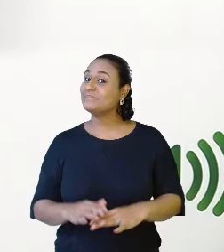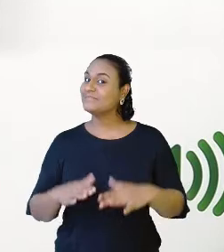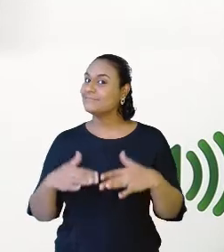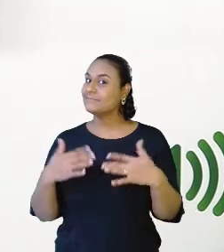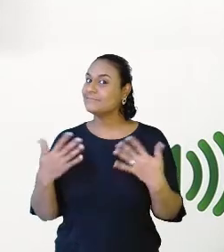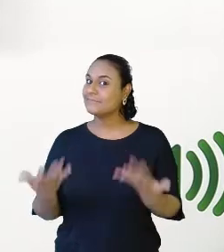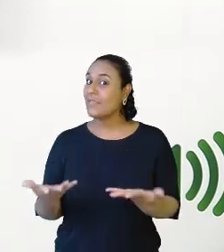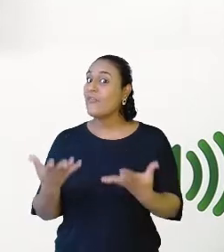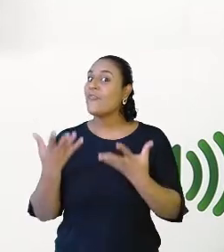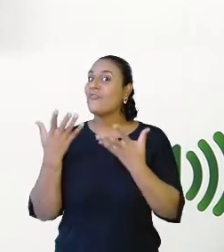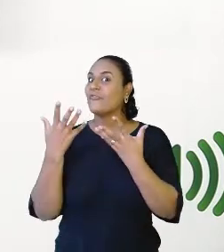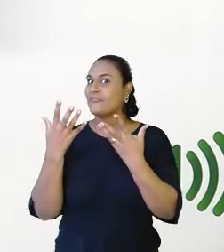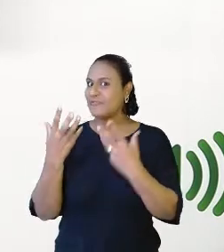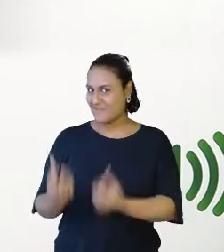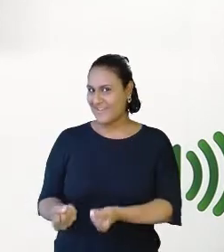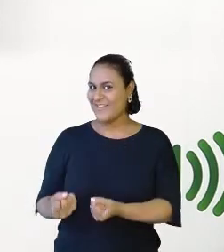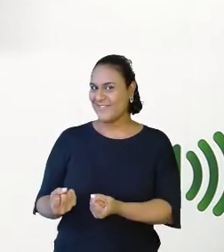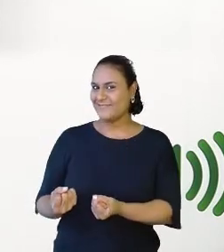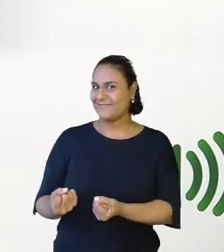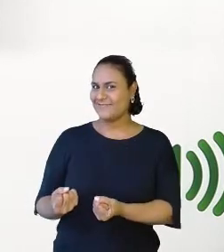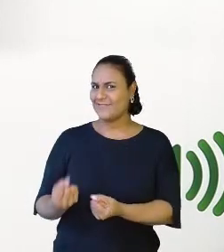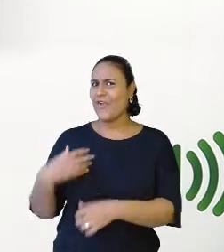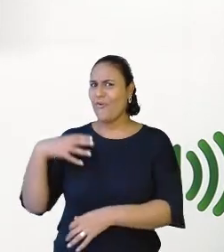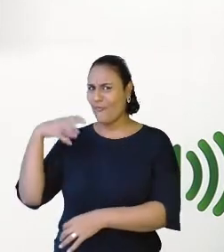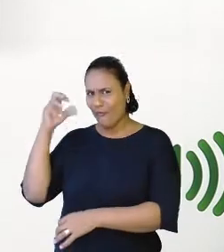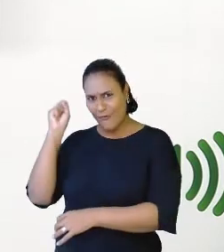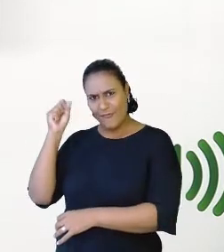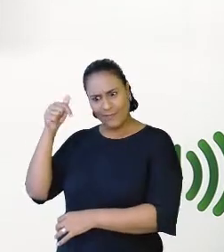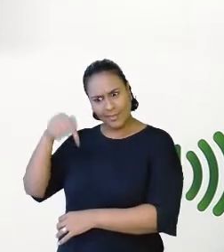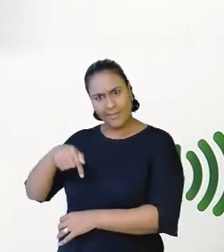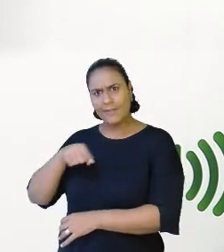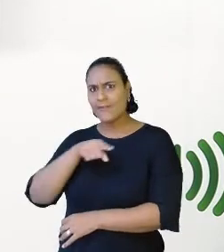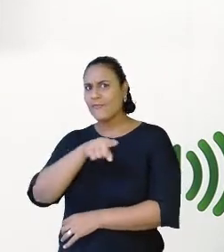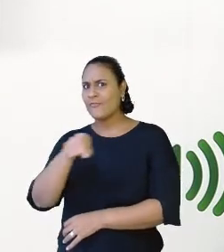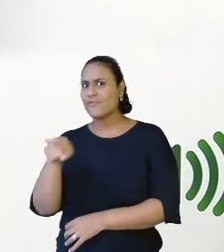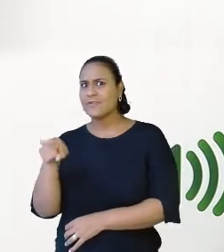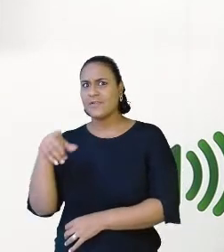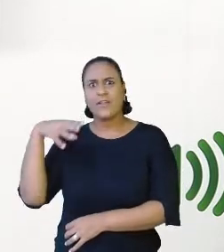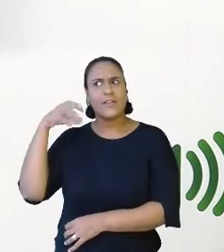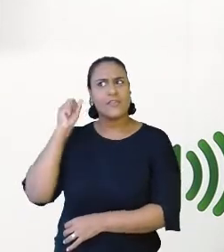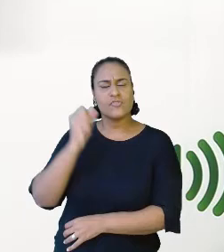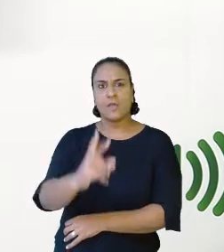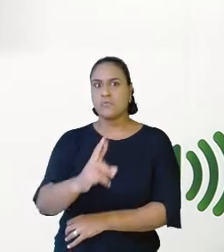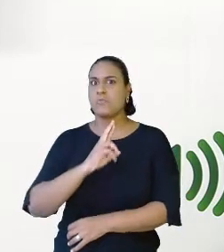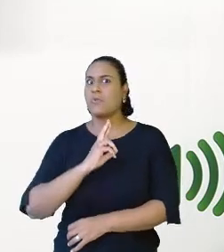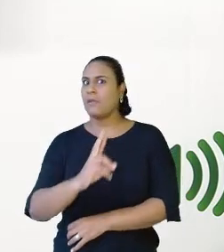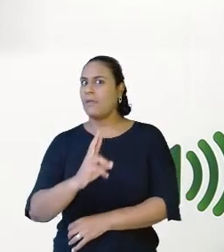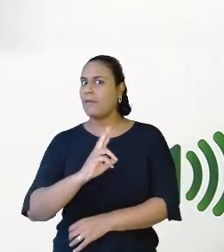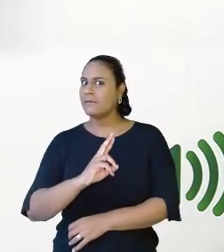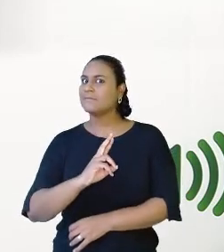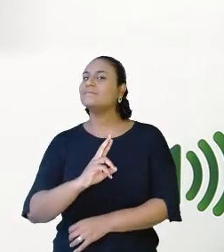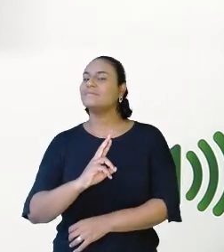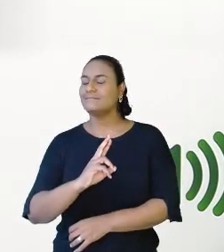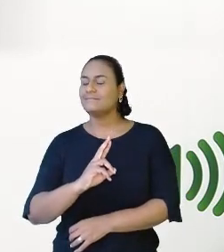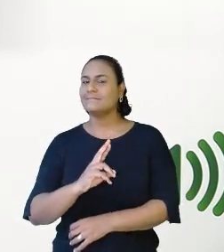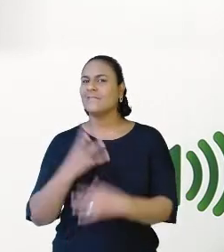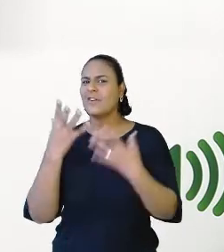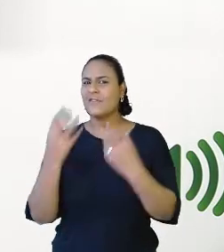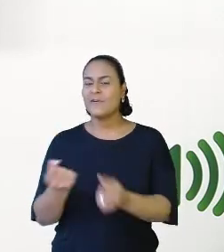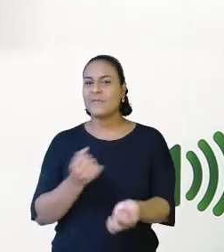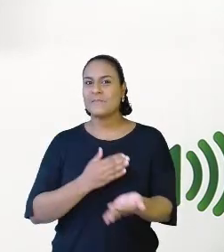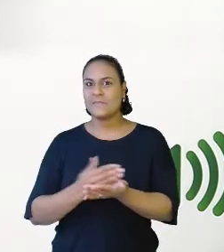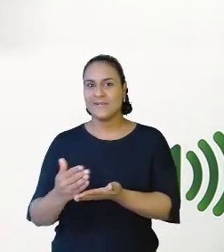Então, vamos nessa. Eu escutei daqui vocês dizendo que estavam prontos, que estavam prontas. Vamos nessa, vamos